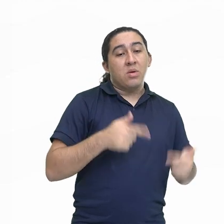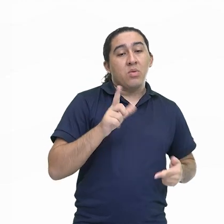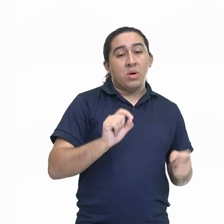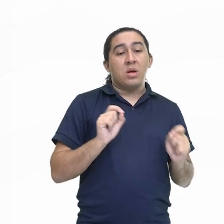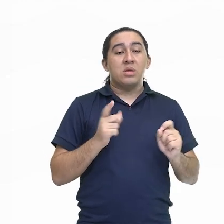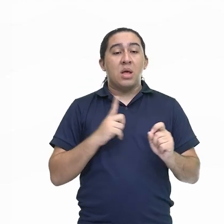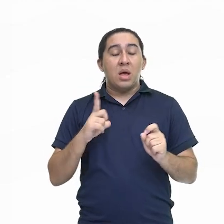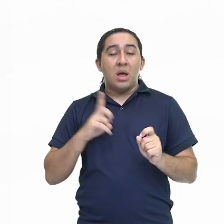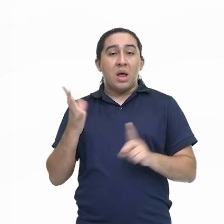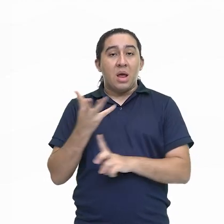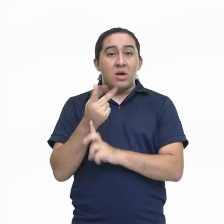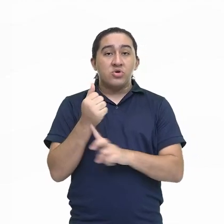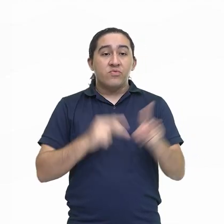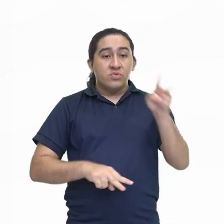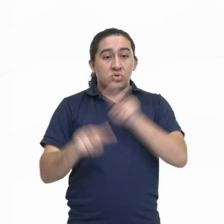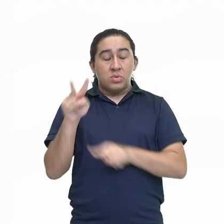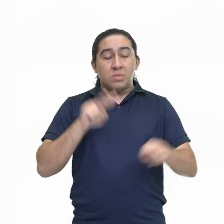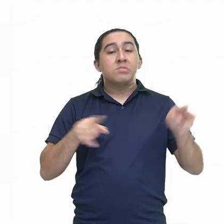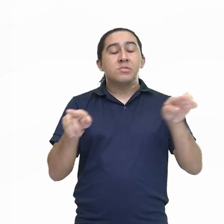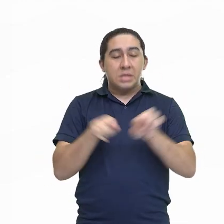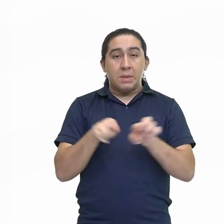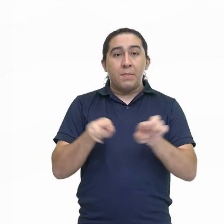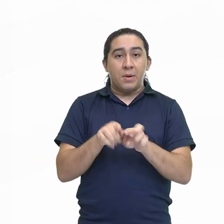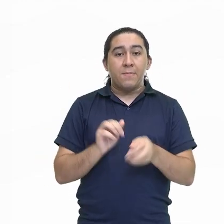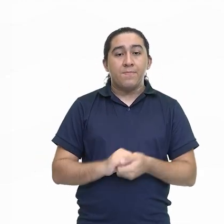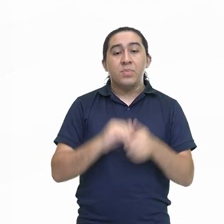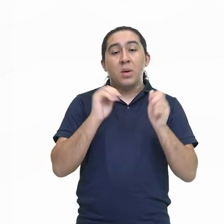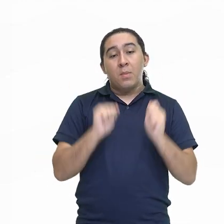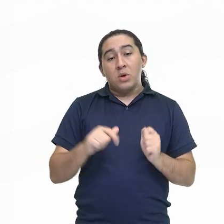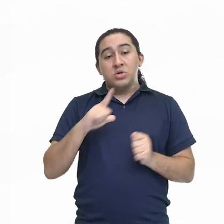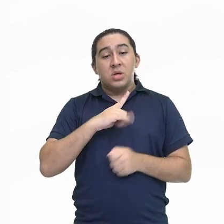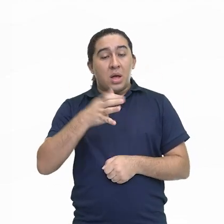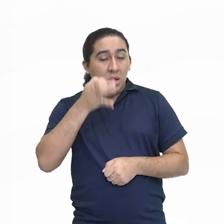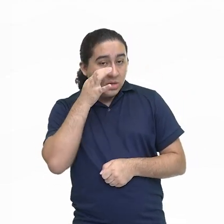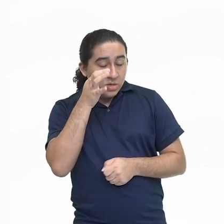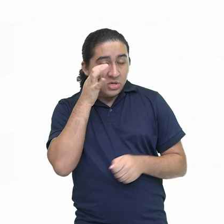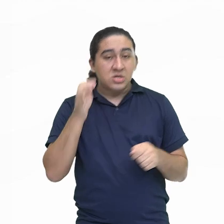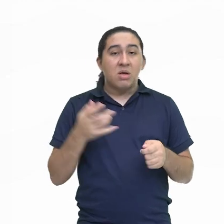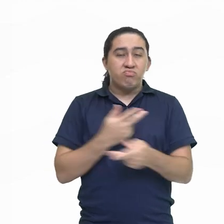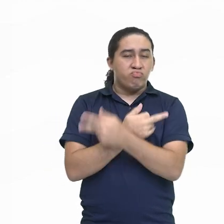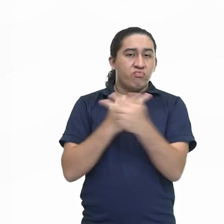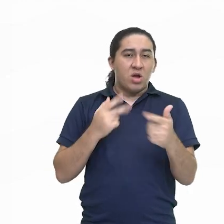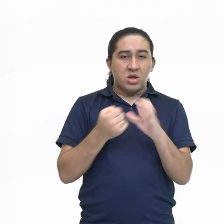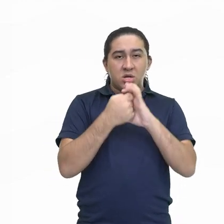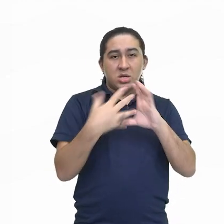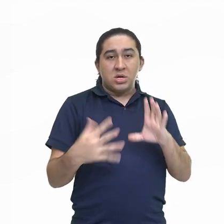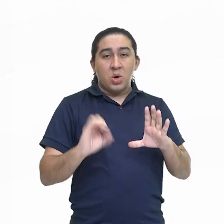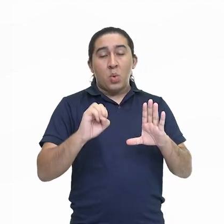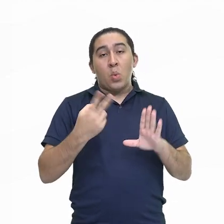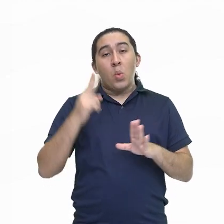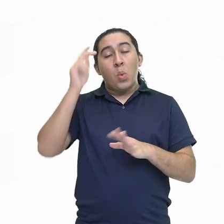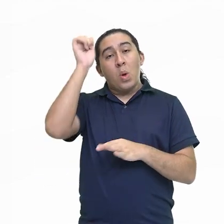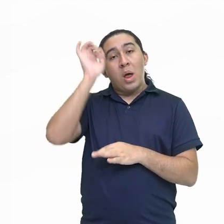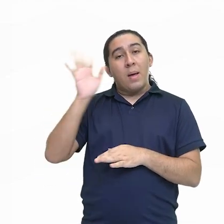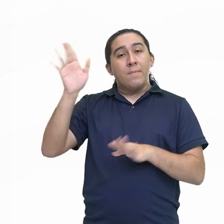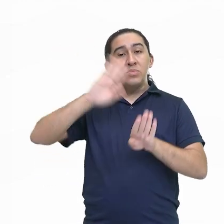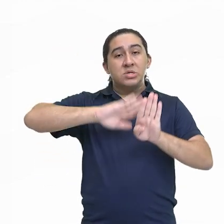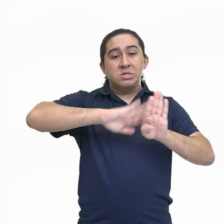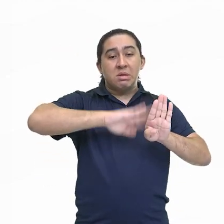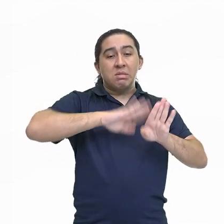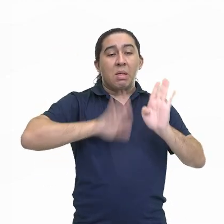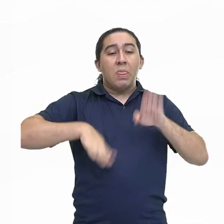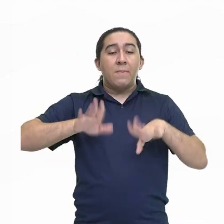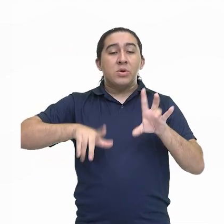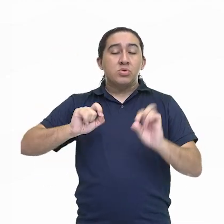né, principalmente nas artes visuais. Pode ser realista, estilizada ou abstrata, dependendo da intenção